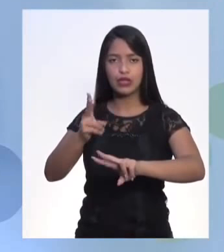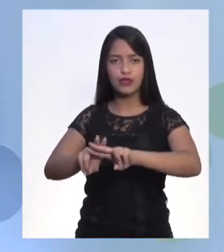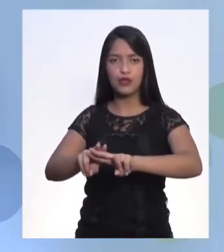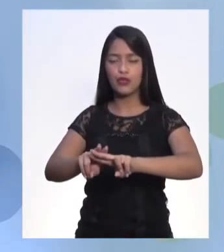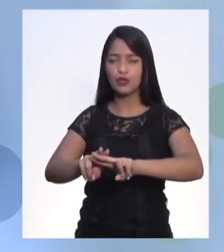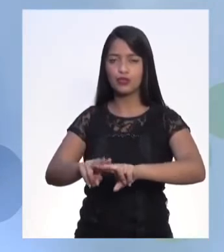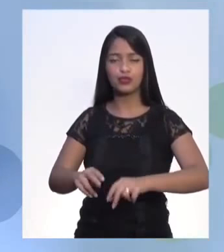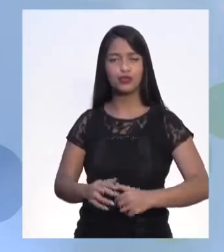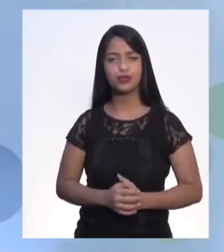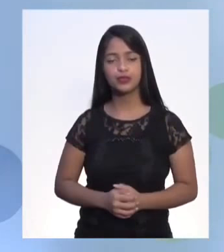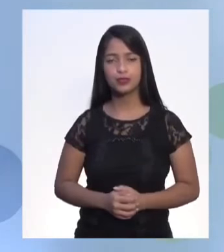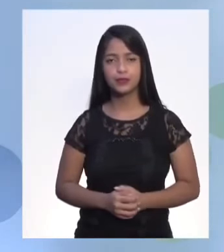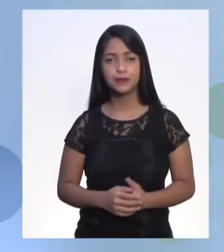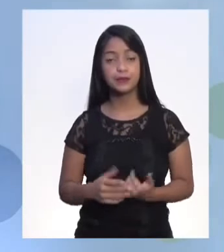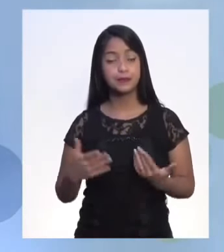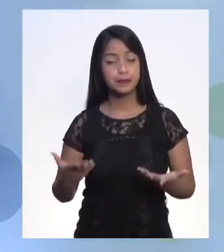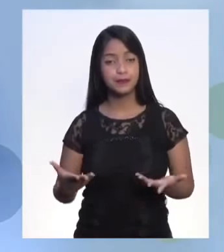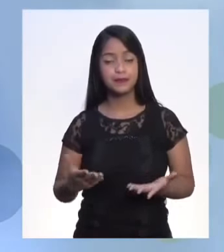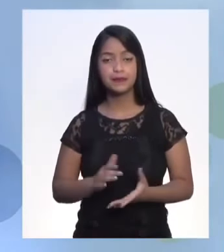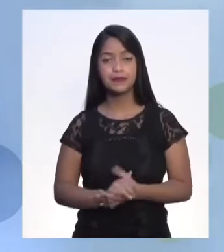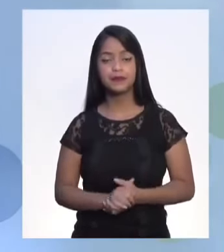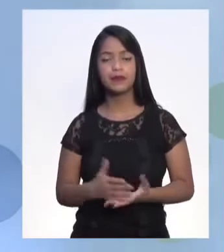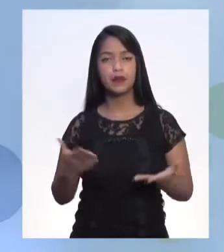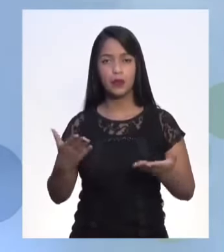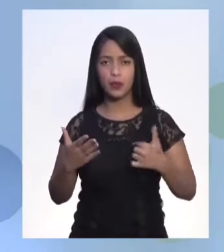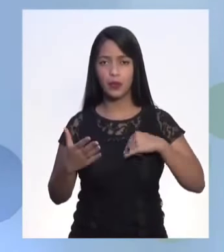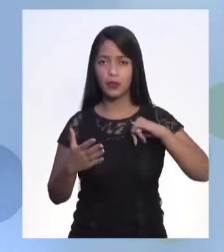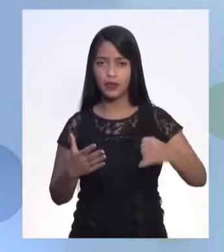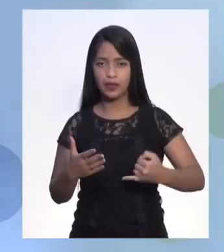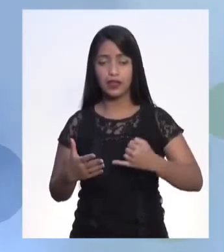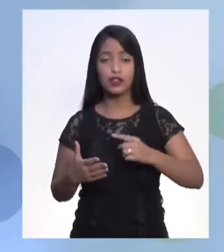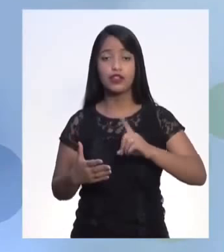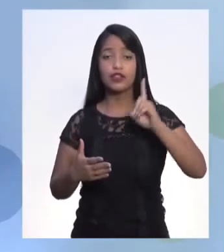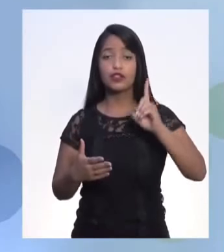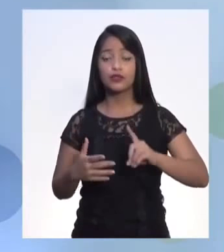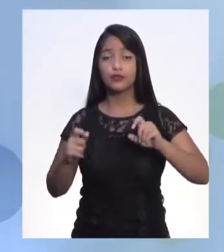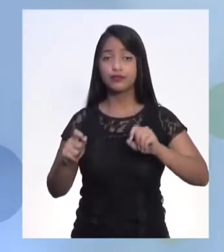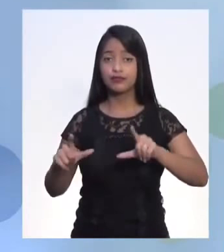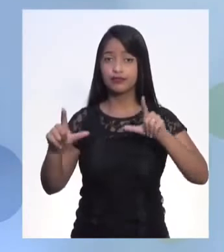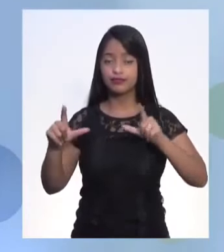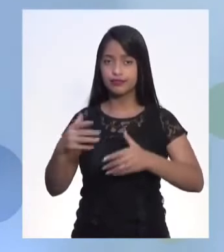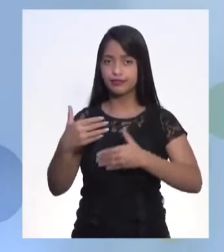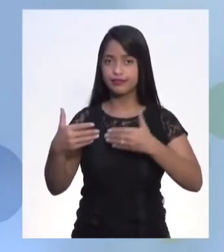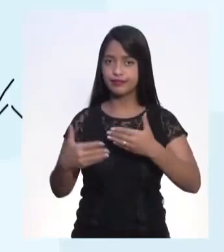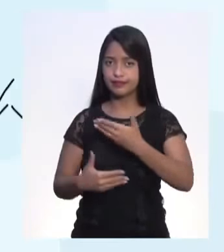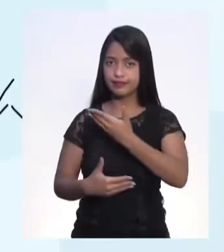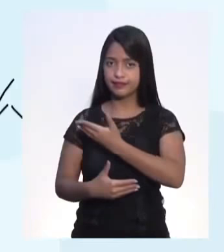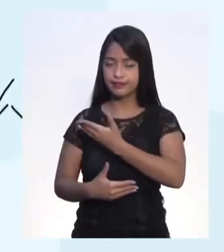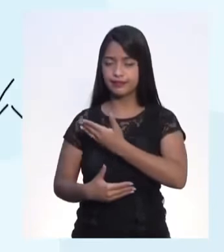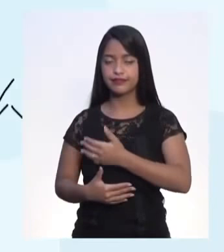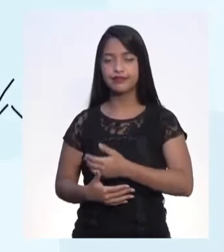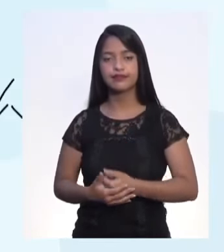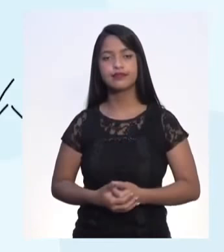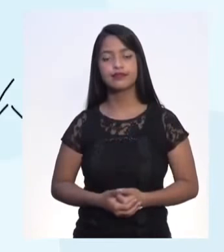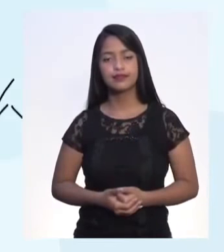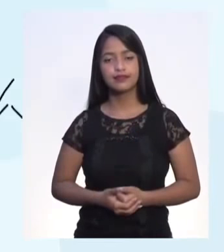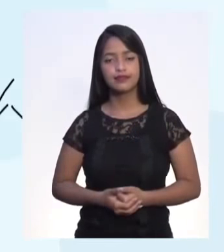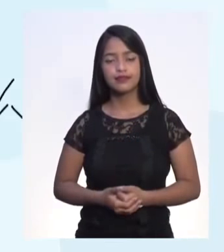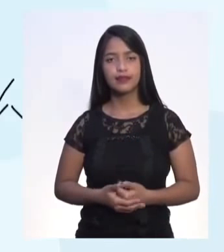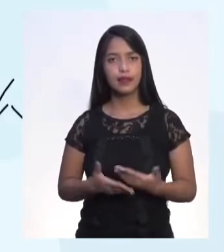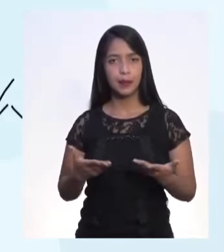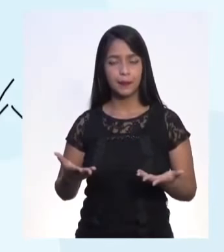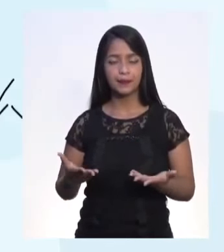consigo a E aí o que acontece um aproveitar tá ao diretor vai colocar aí na tela para vocês tudo bem